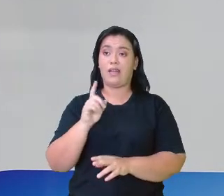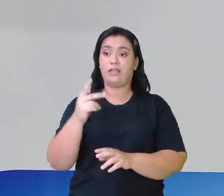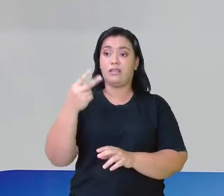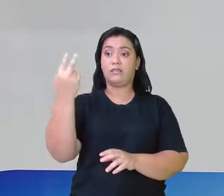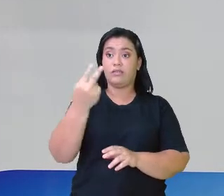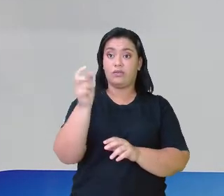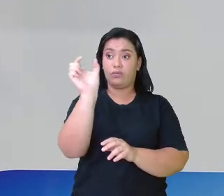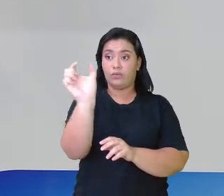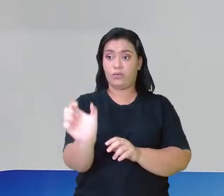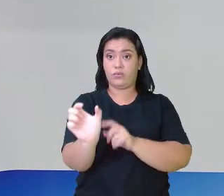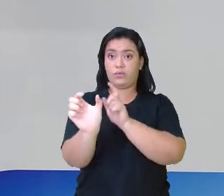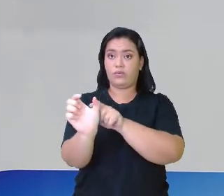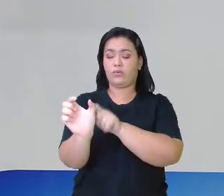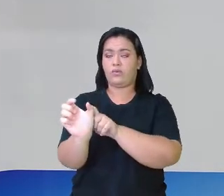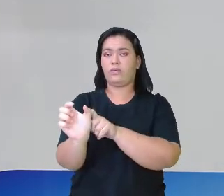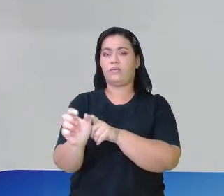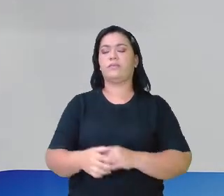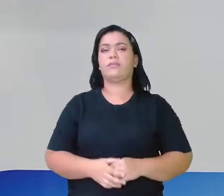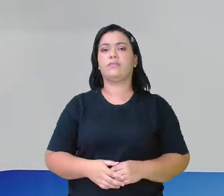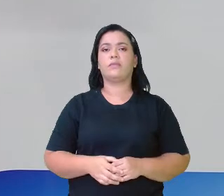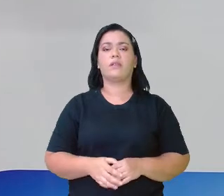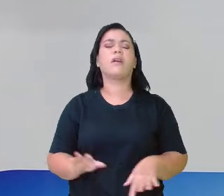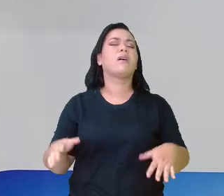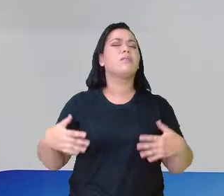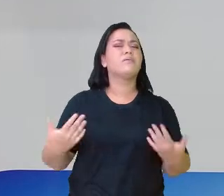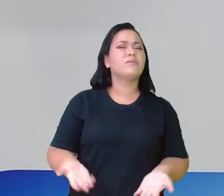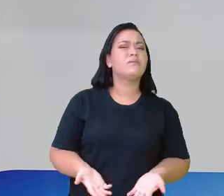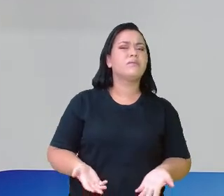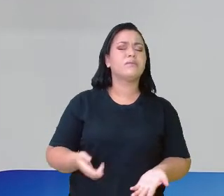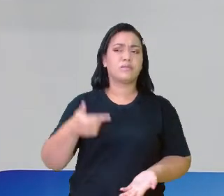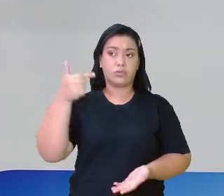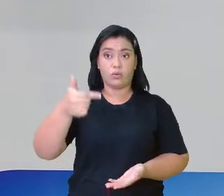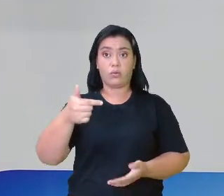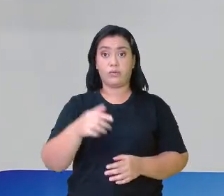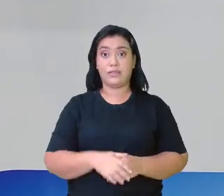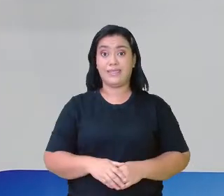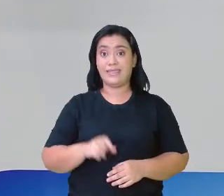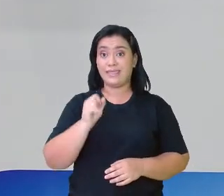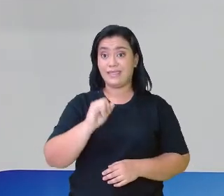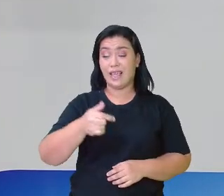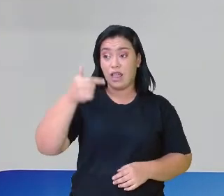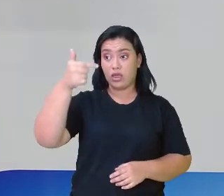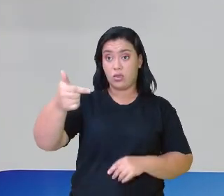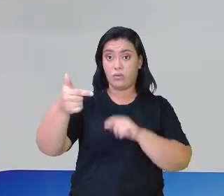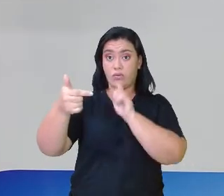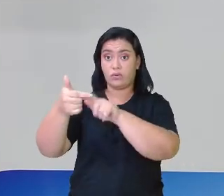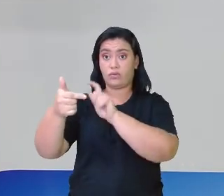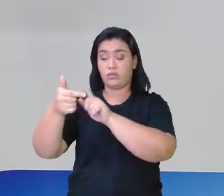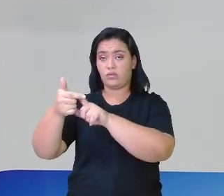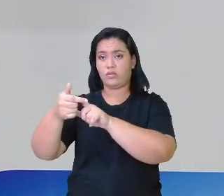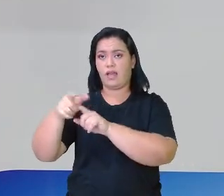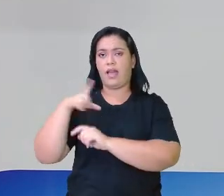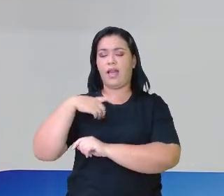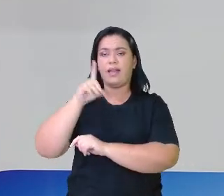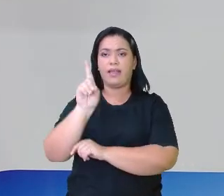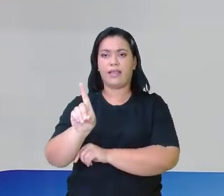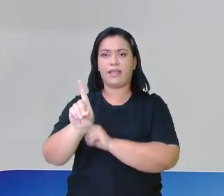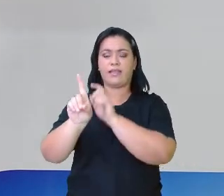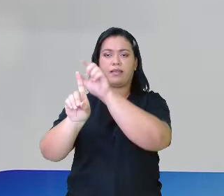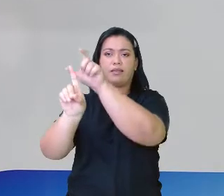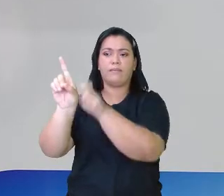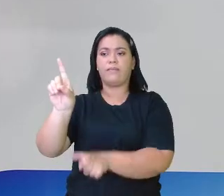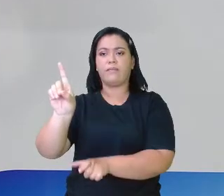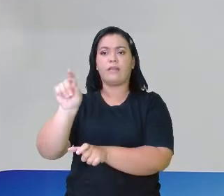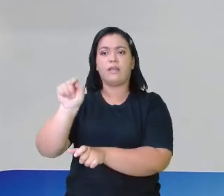o outro 2, né? Aí eu quero saber de vocês. Se esse próximo 2 vai ficar aqui na dezena, se eu